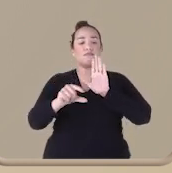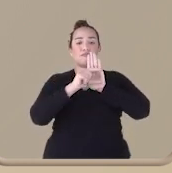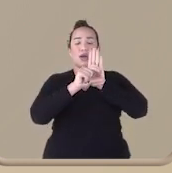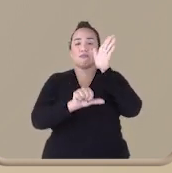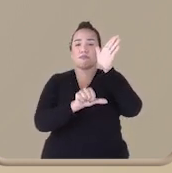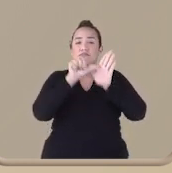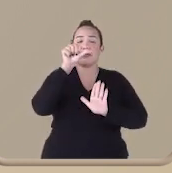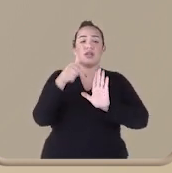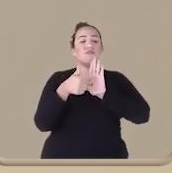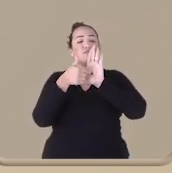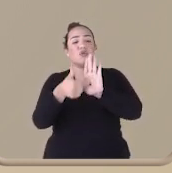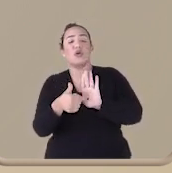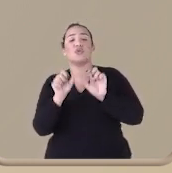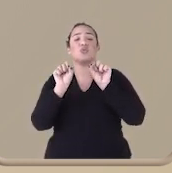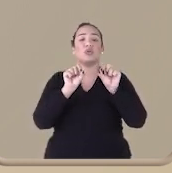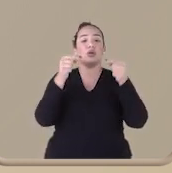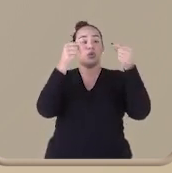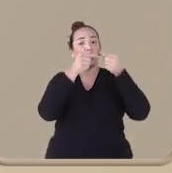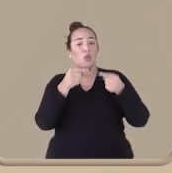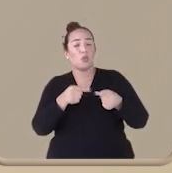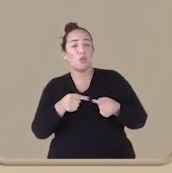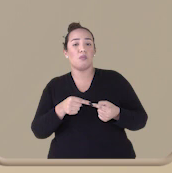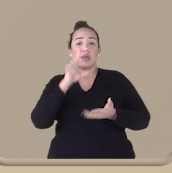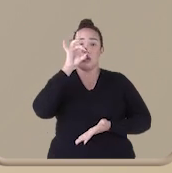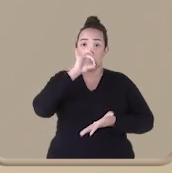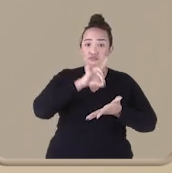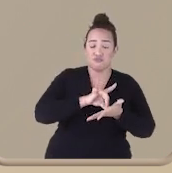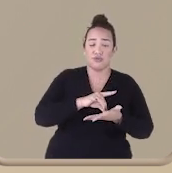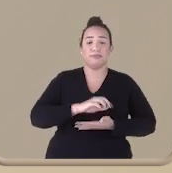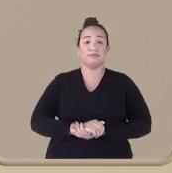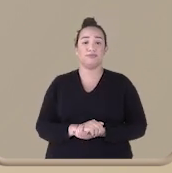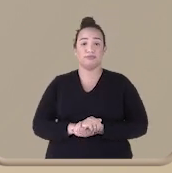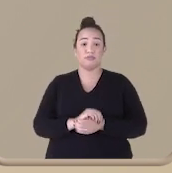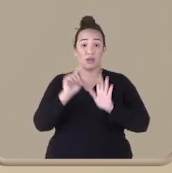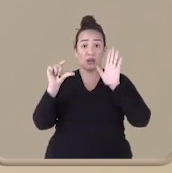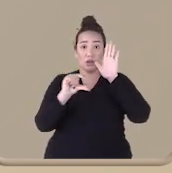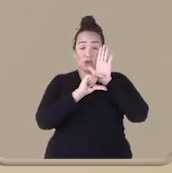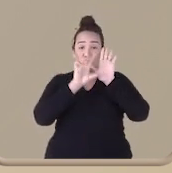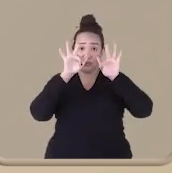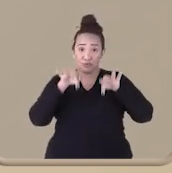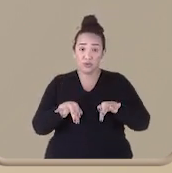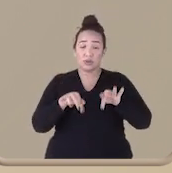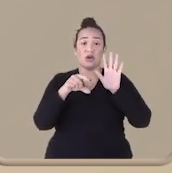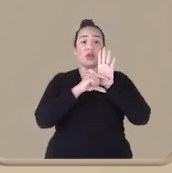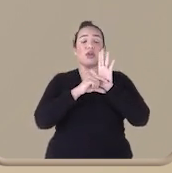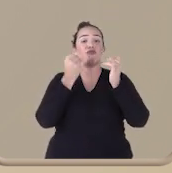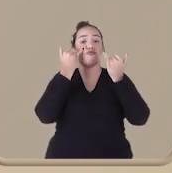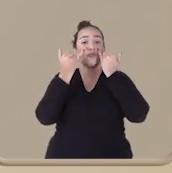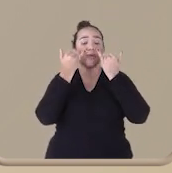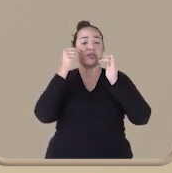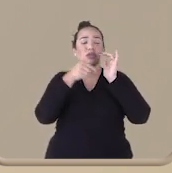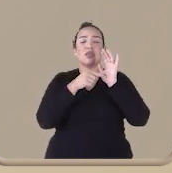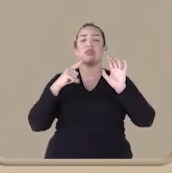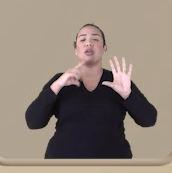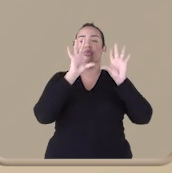e, normalmente, resume os traços condizentes ao fato. E, por fim, temos o corpo da notícia.